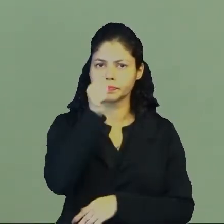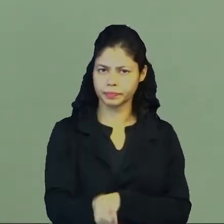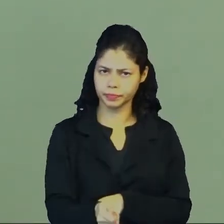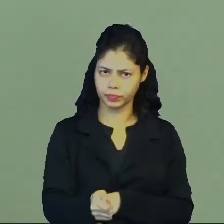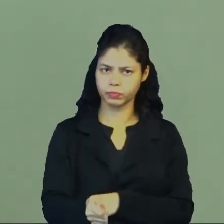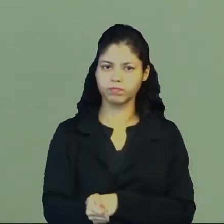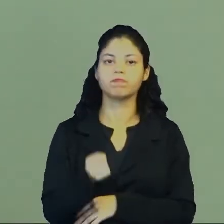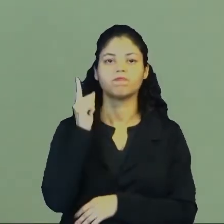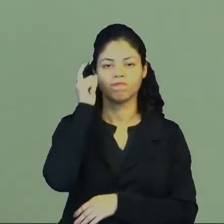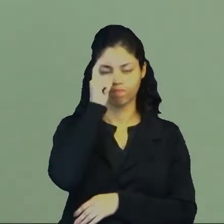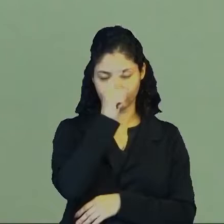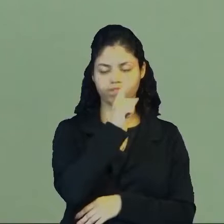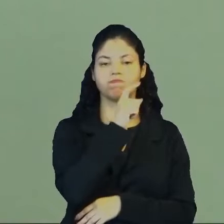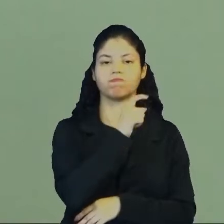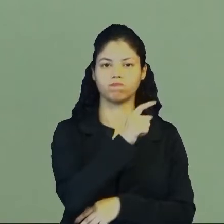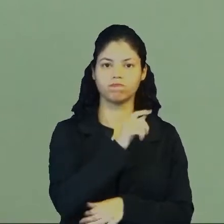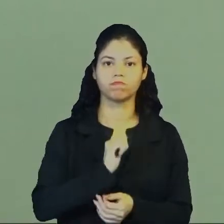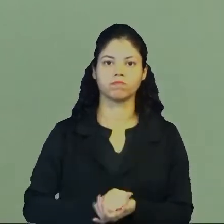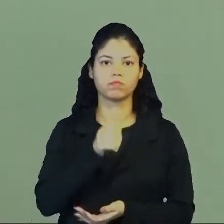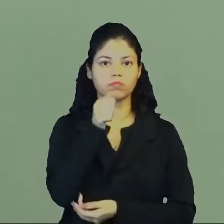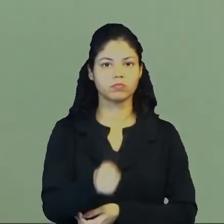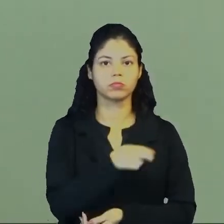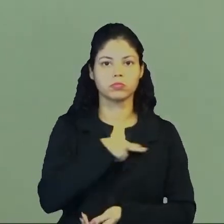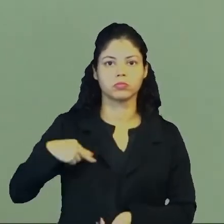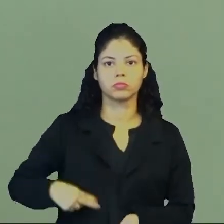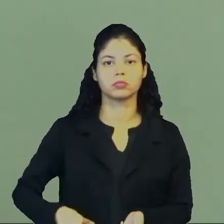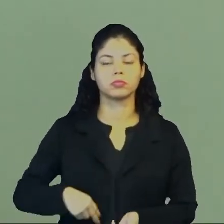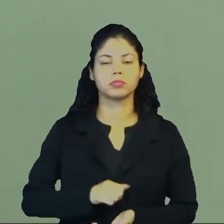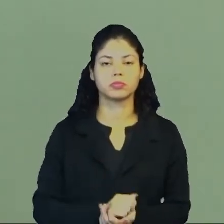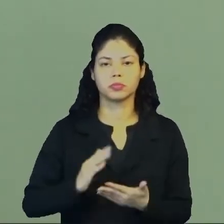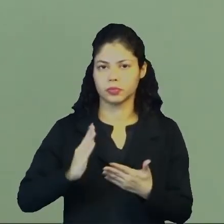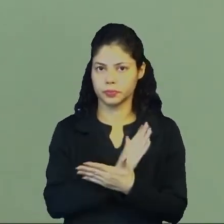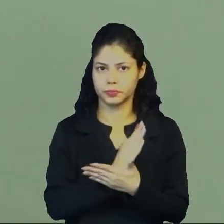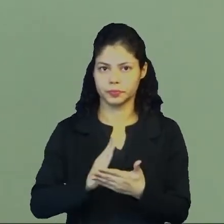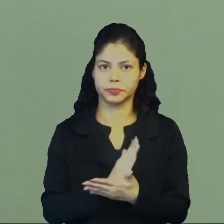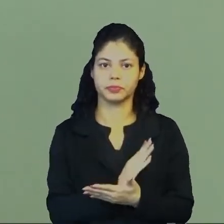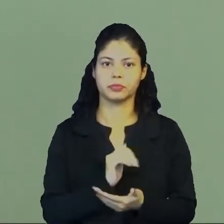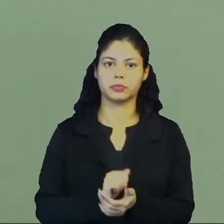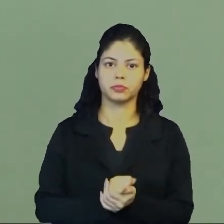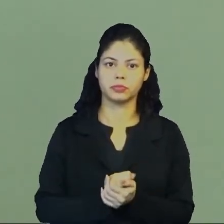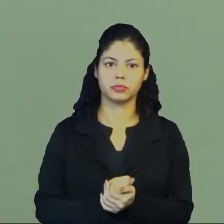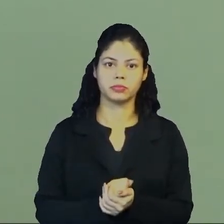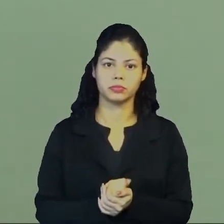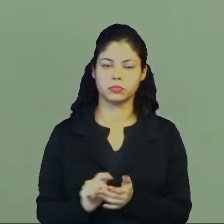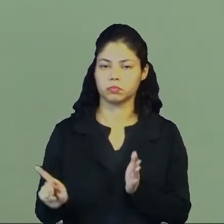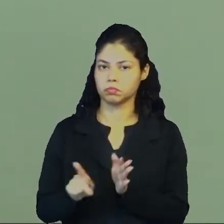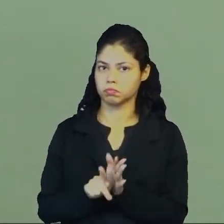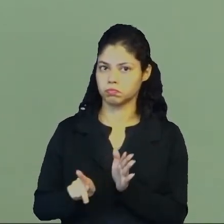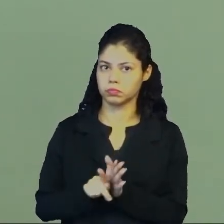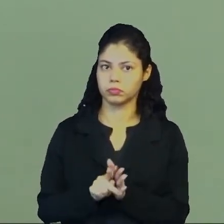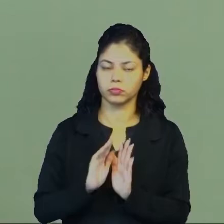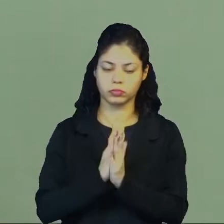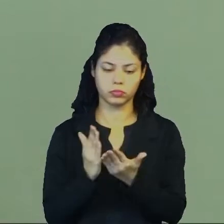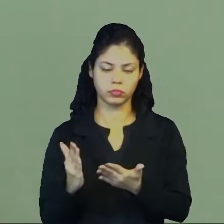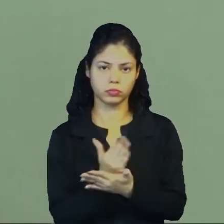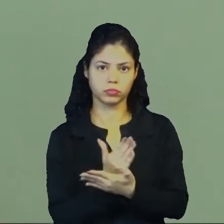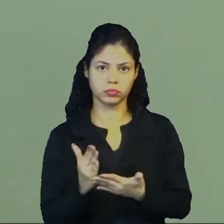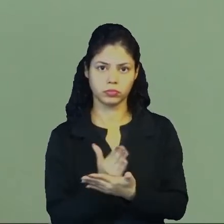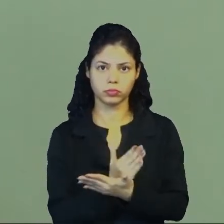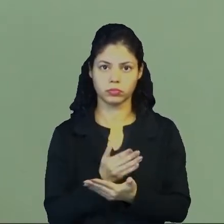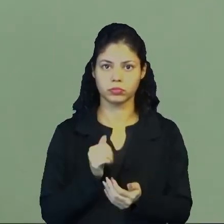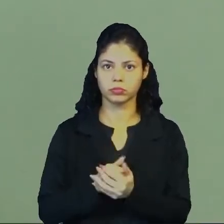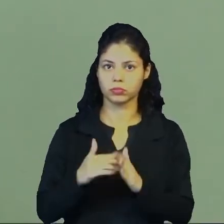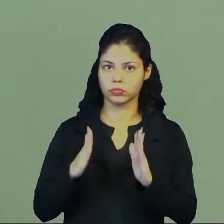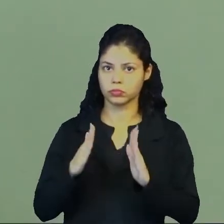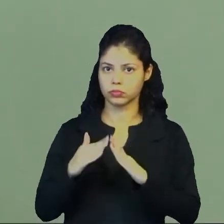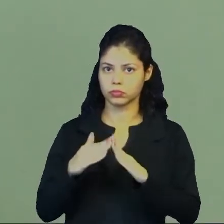mais sangrentas da América do Sul, que foi a ditadura chilena, né. A gente tem um clássico, né, como o livro A Casa dos Espíritos,